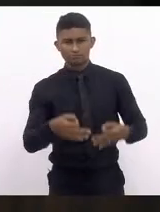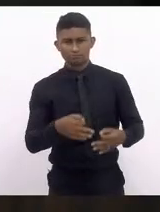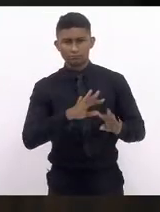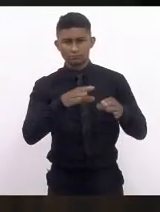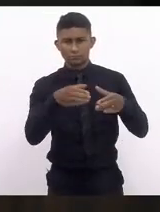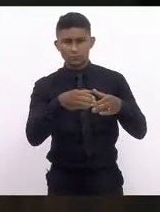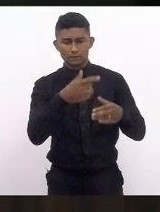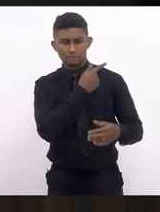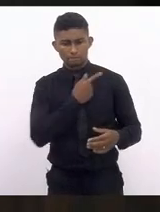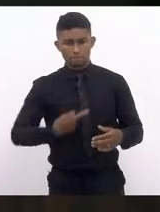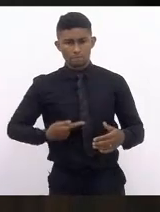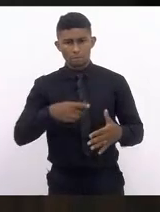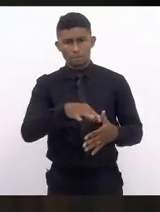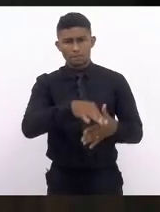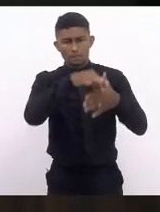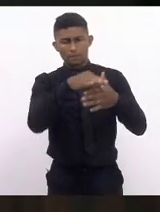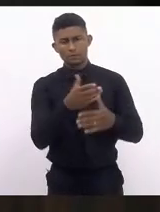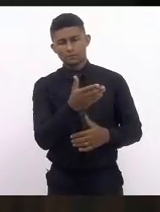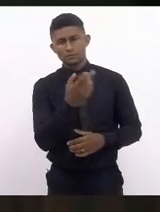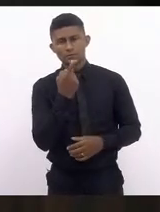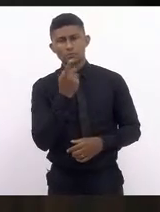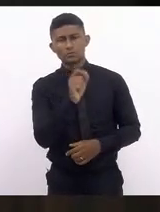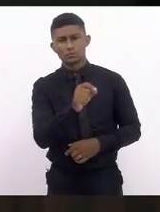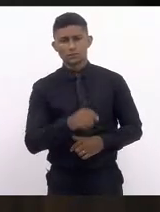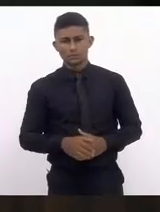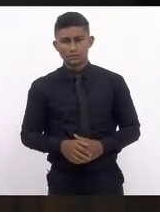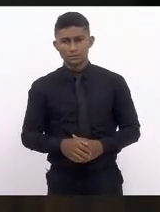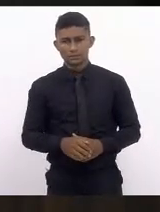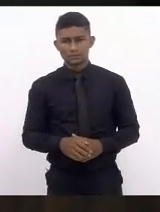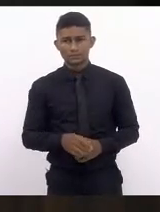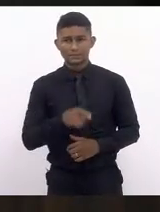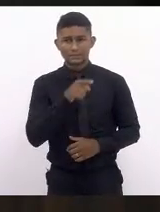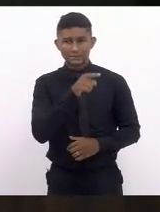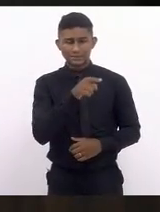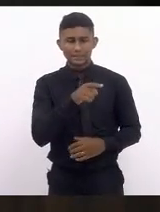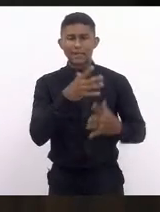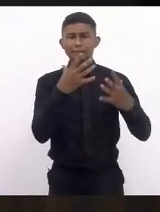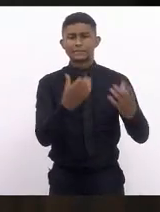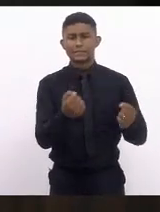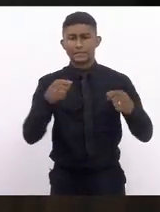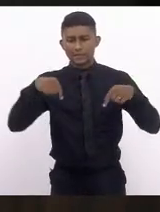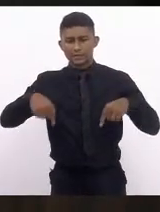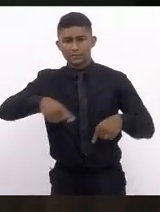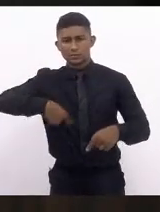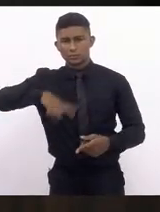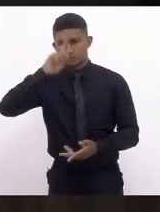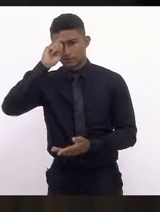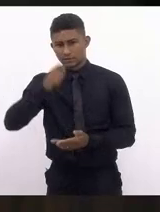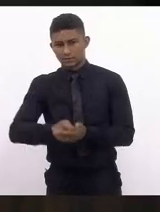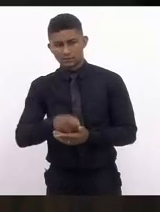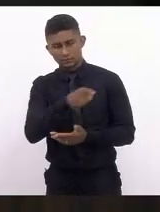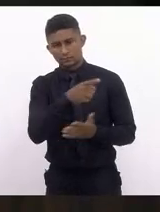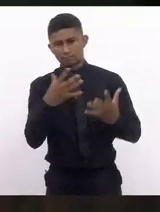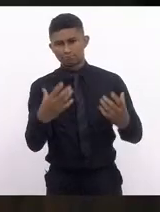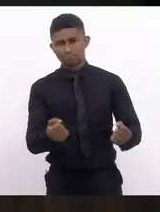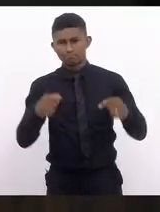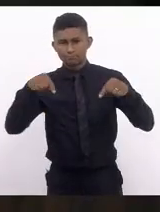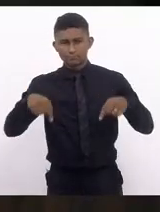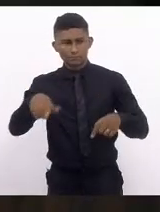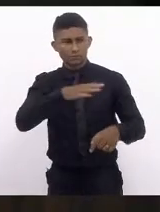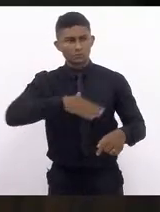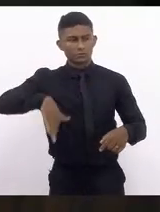governo querer dizer que ele vai seguir o que a gente de terminar aqui a gente conjunto dos